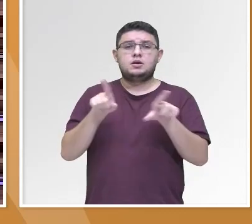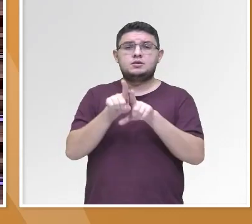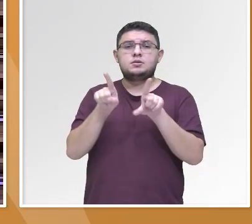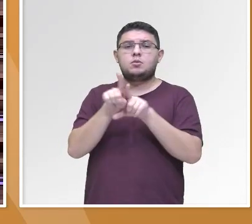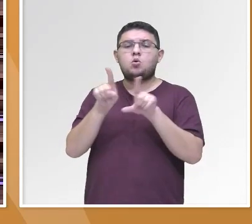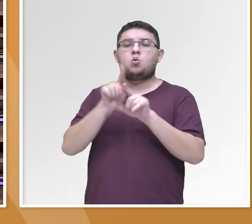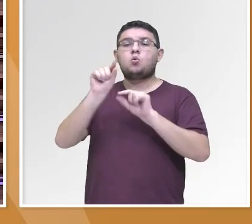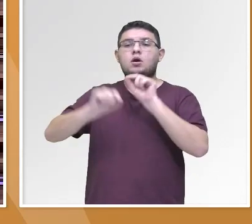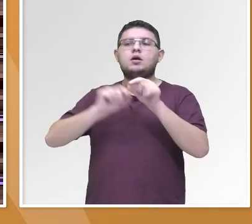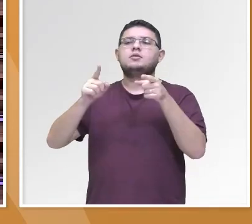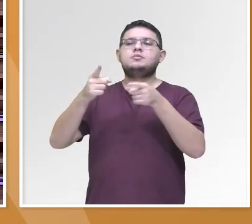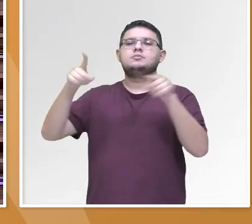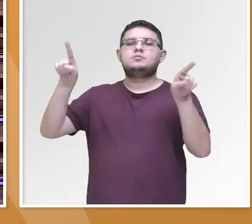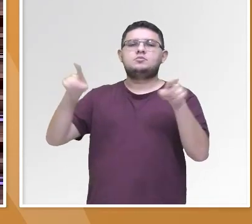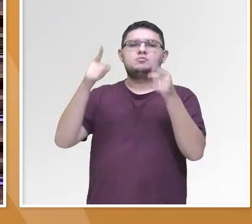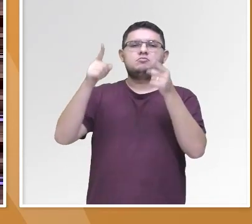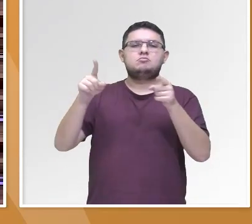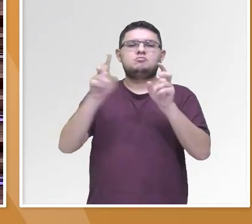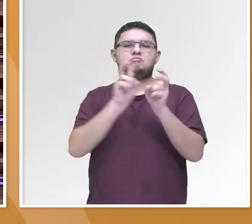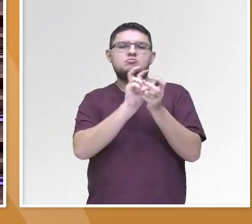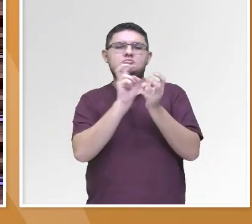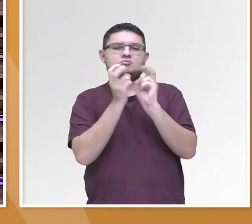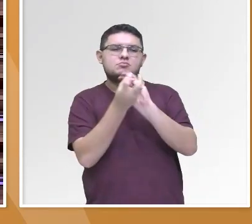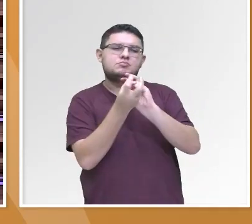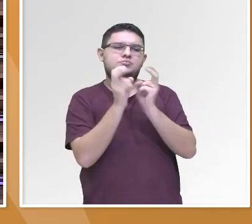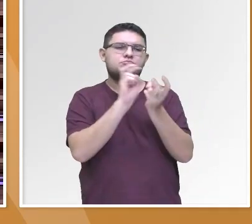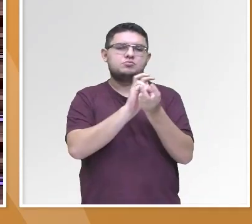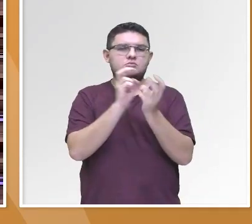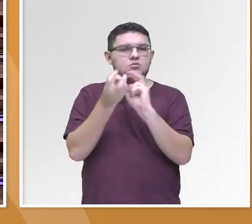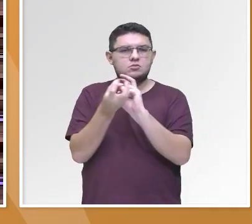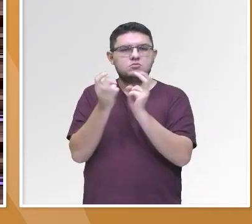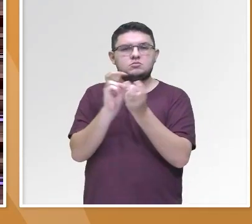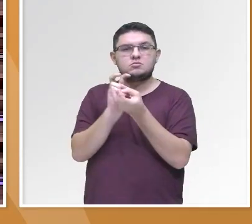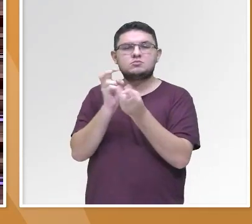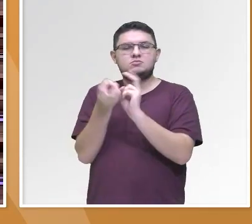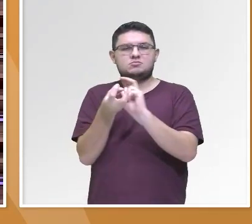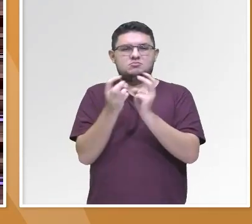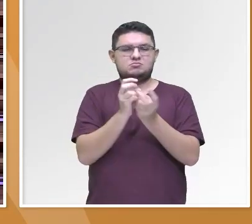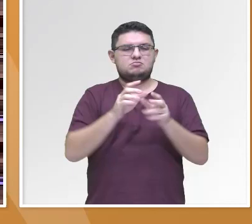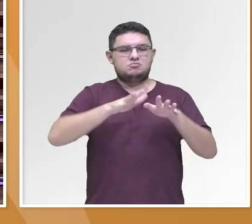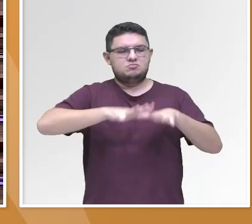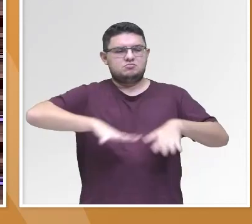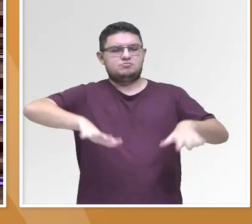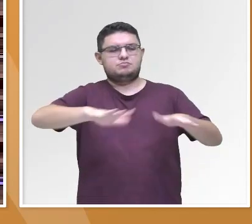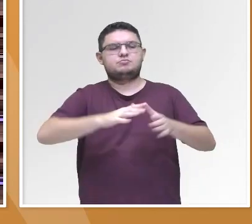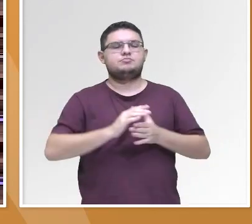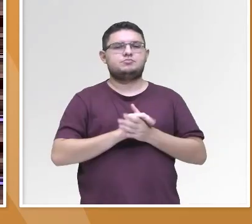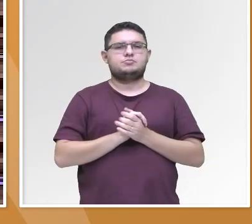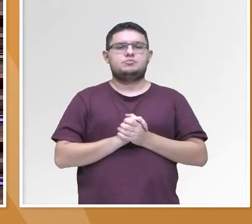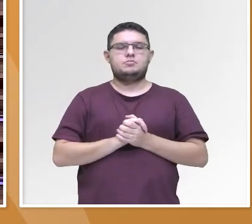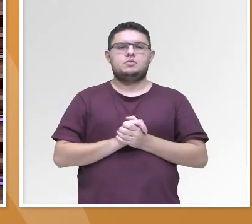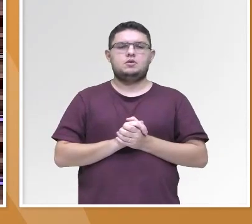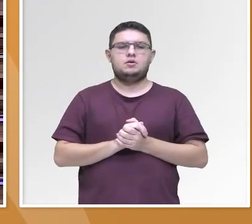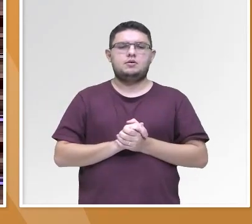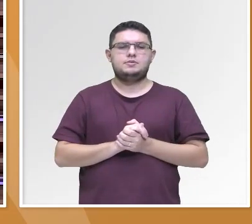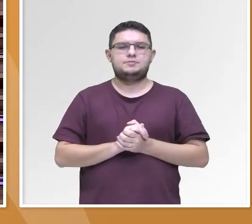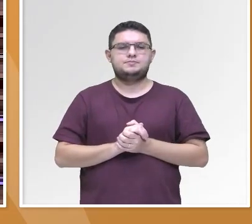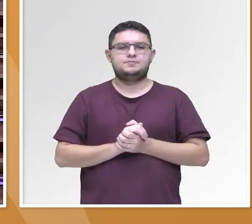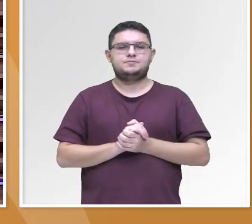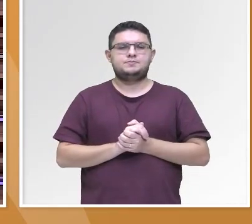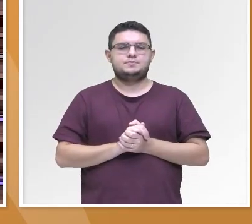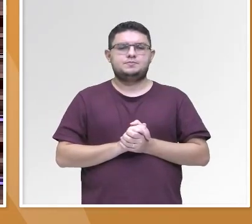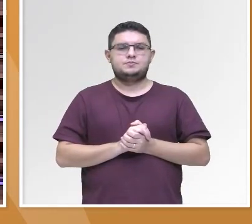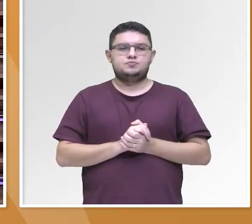o mestre lá joga a letra das músicas que serão dançadas ali, ou melhor, que serão tocadas e cantadas no momento da roda